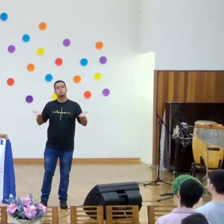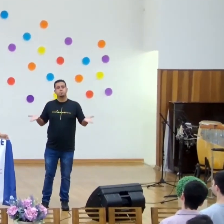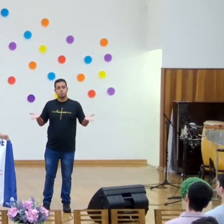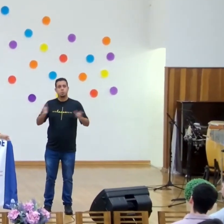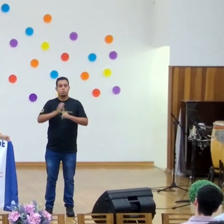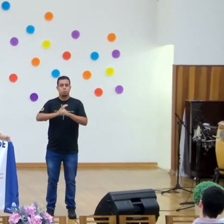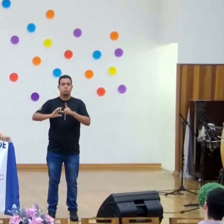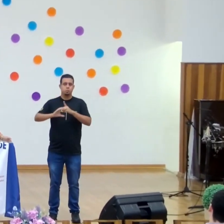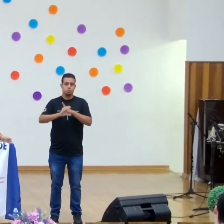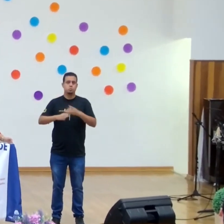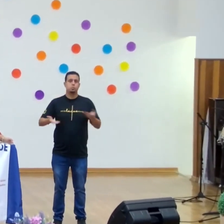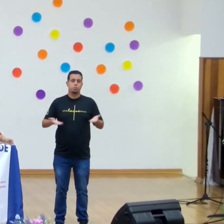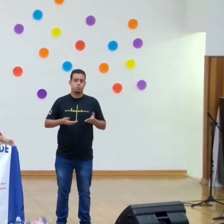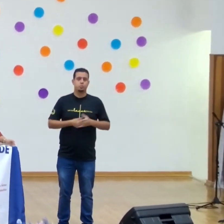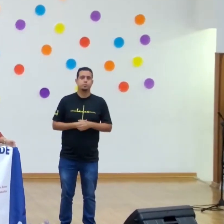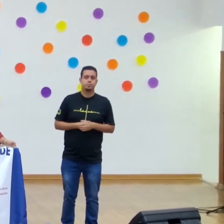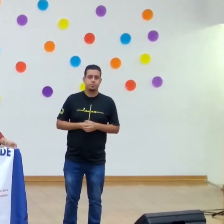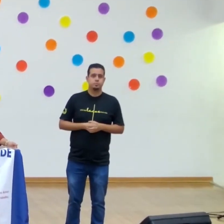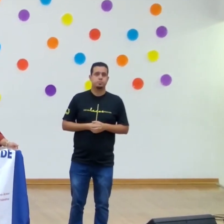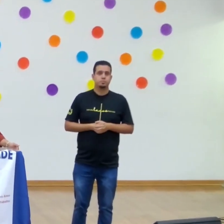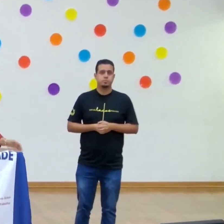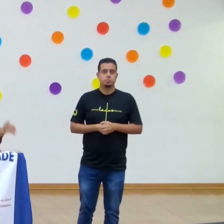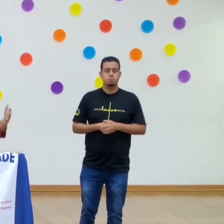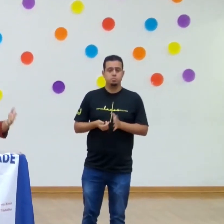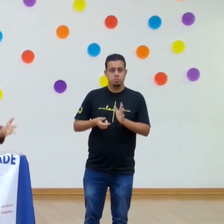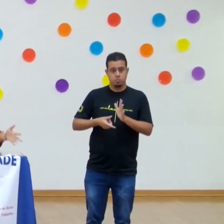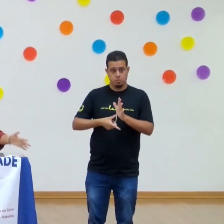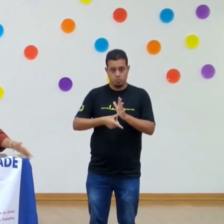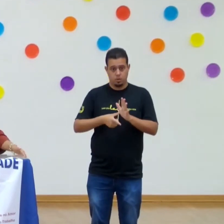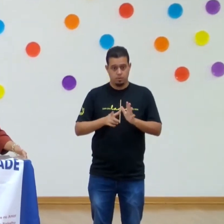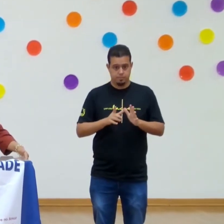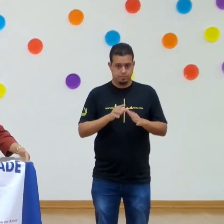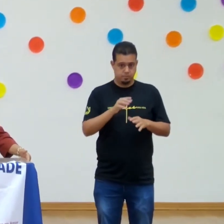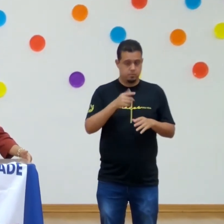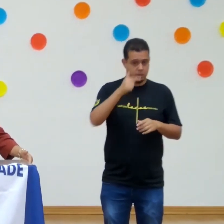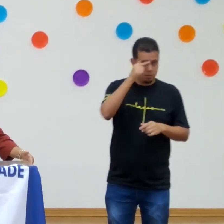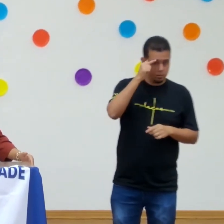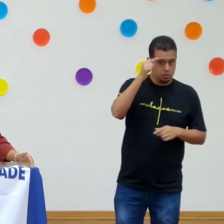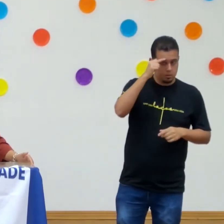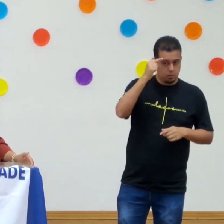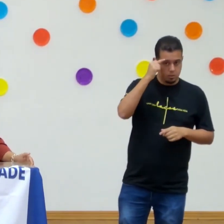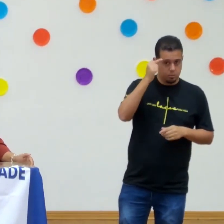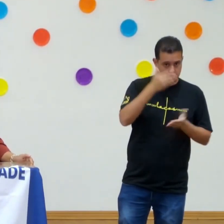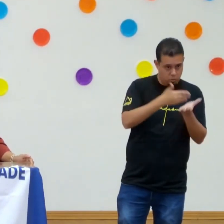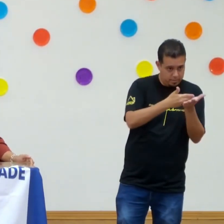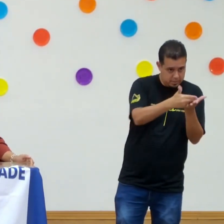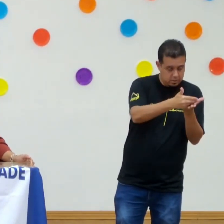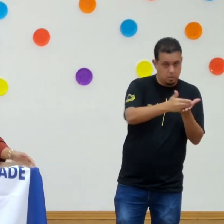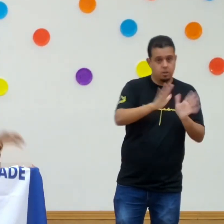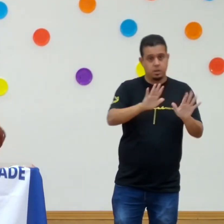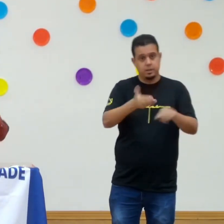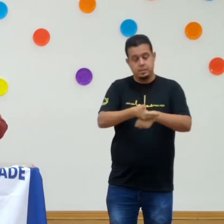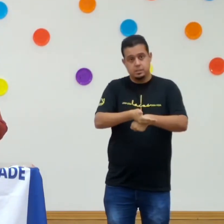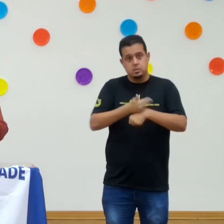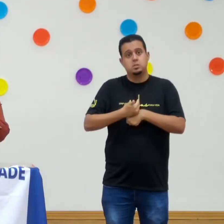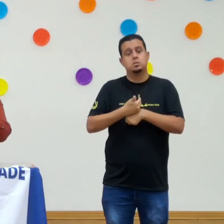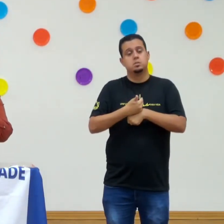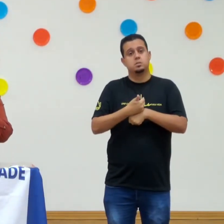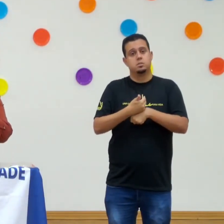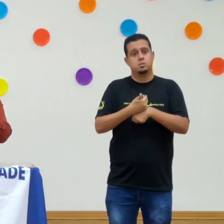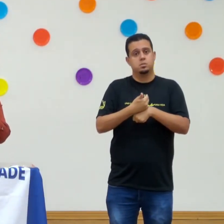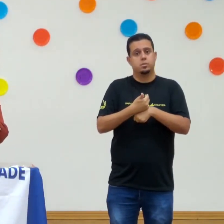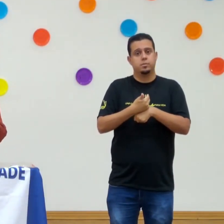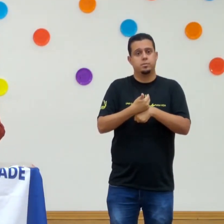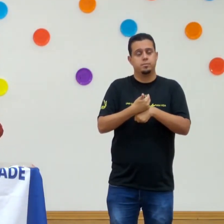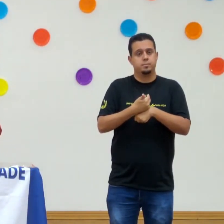culto. Antes de passar, de fato, a palavra para o nosso preletor